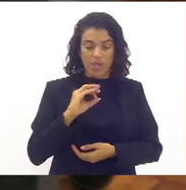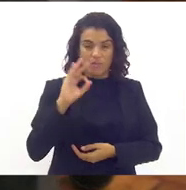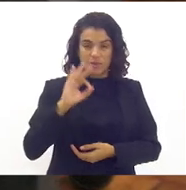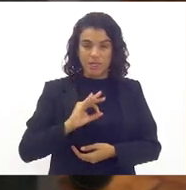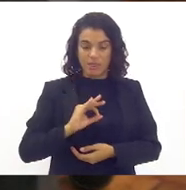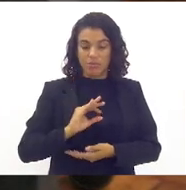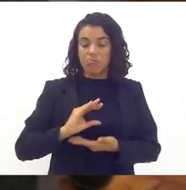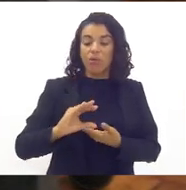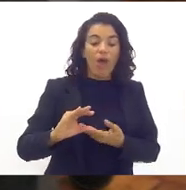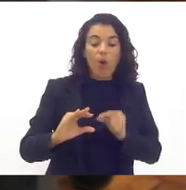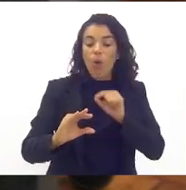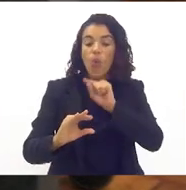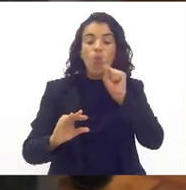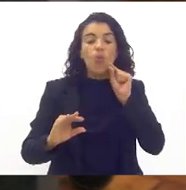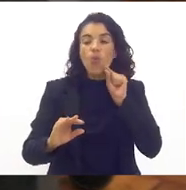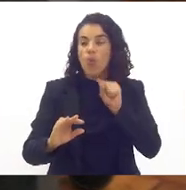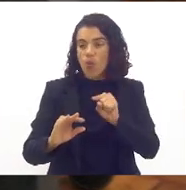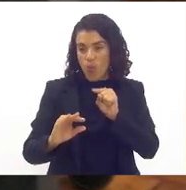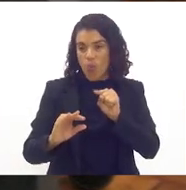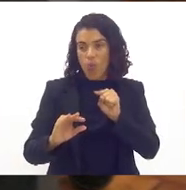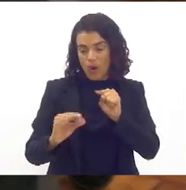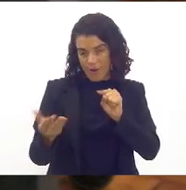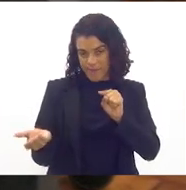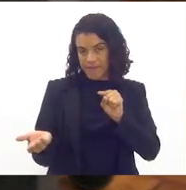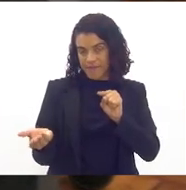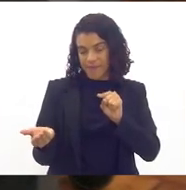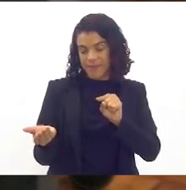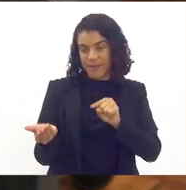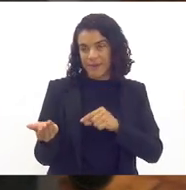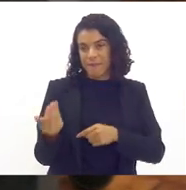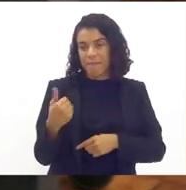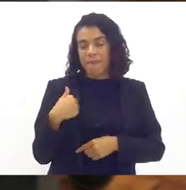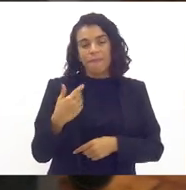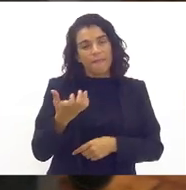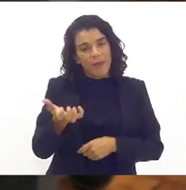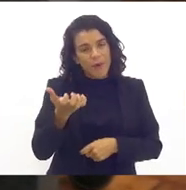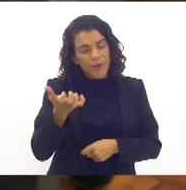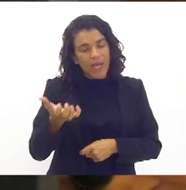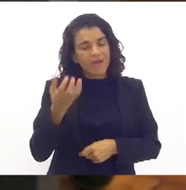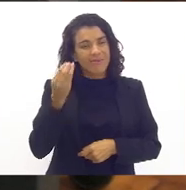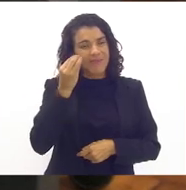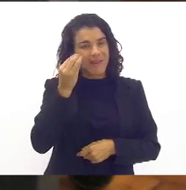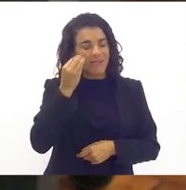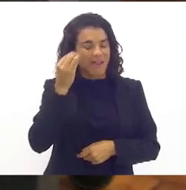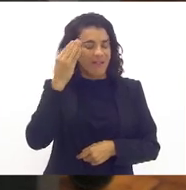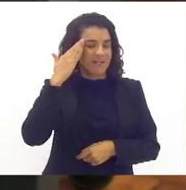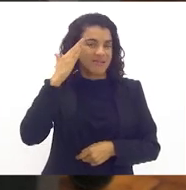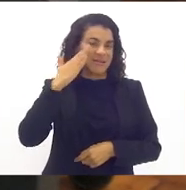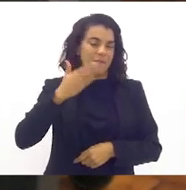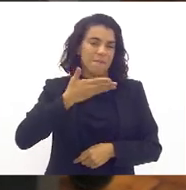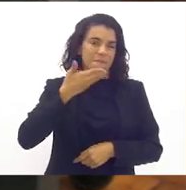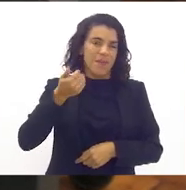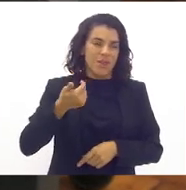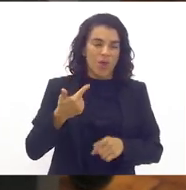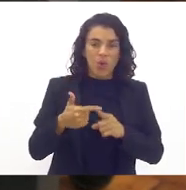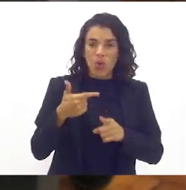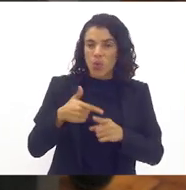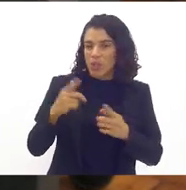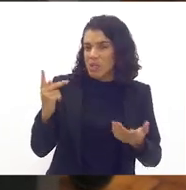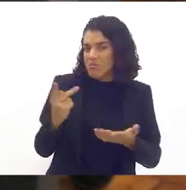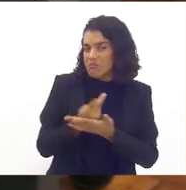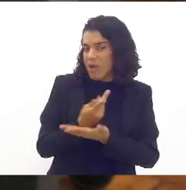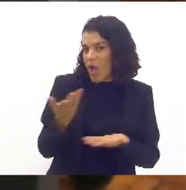de livre-arbítrio. Então, eu queria tentar visualizar isso. O que, que acontece nesse ano